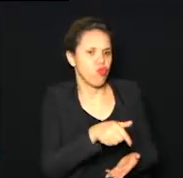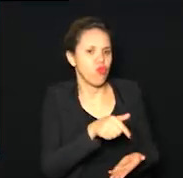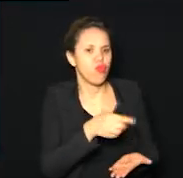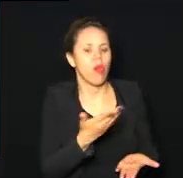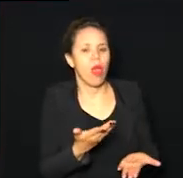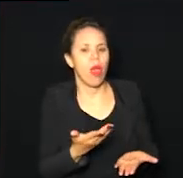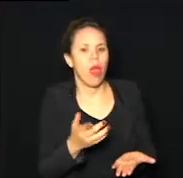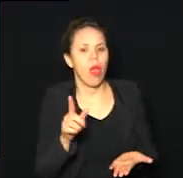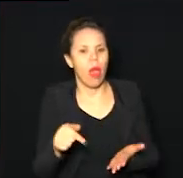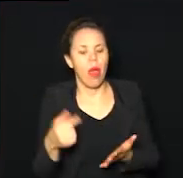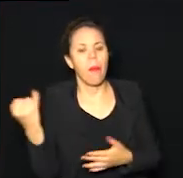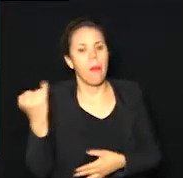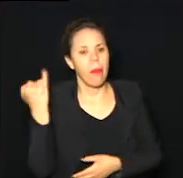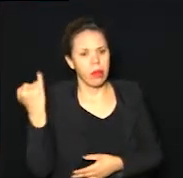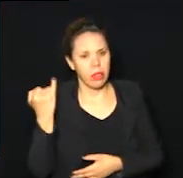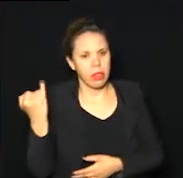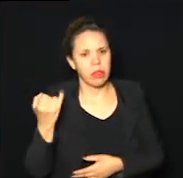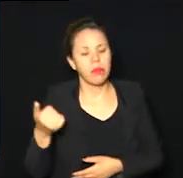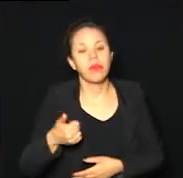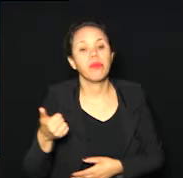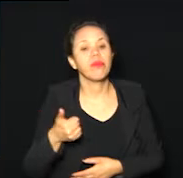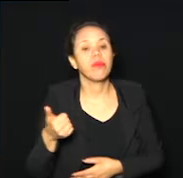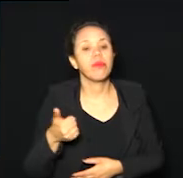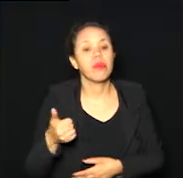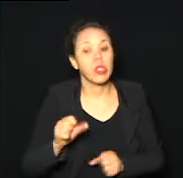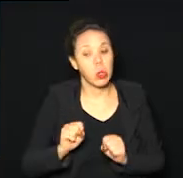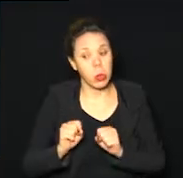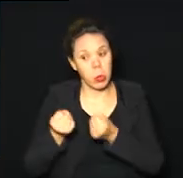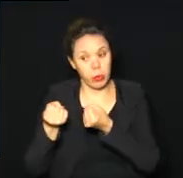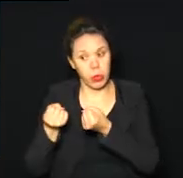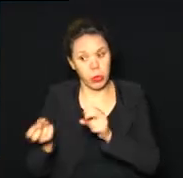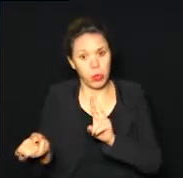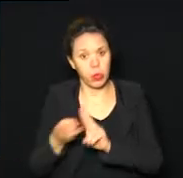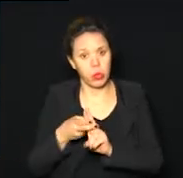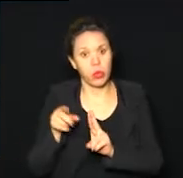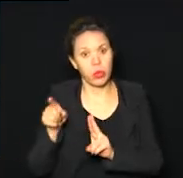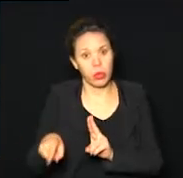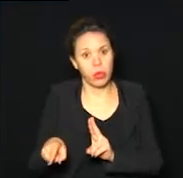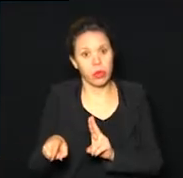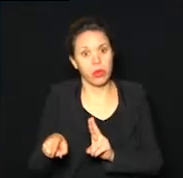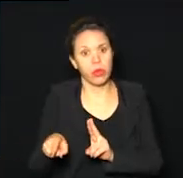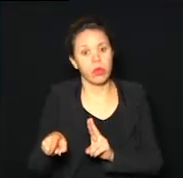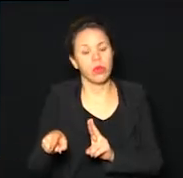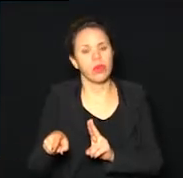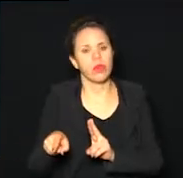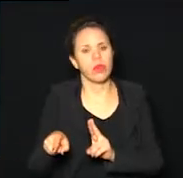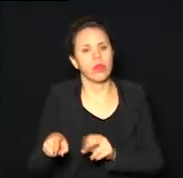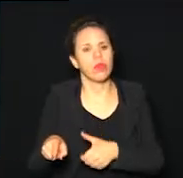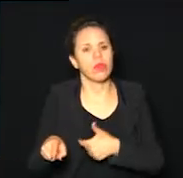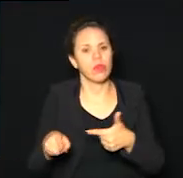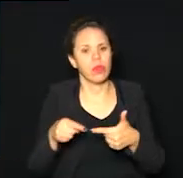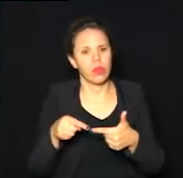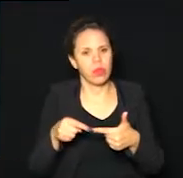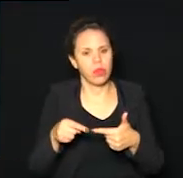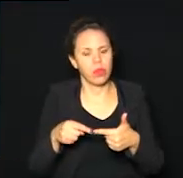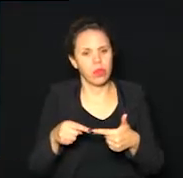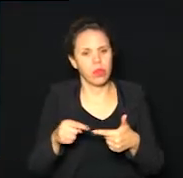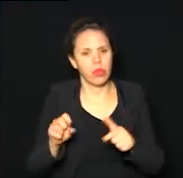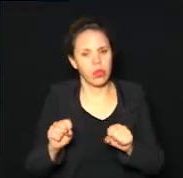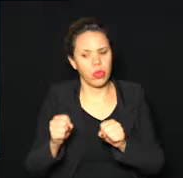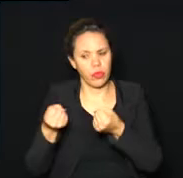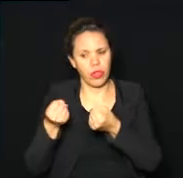está aí a importância, primeiro, de defender o SUS nesse cenário, segundo, de defender